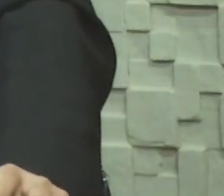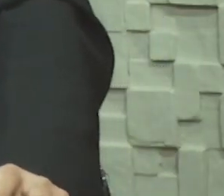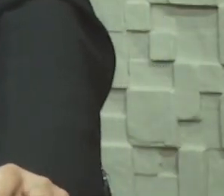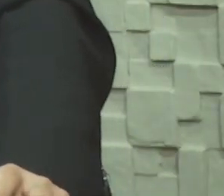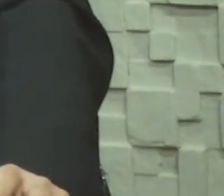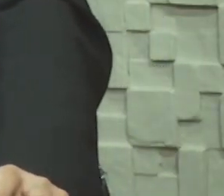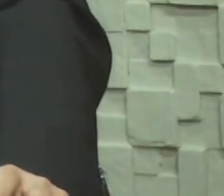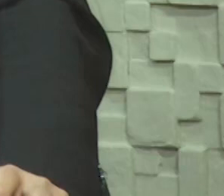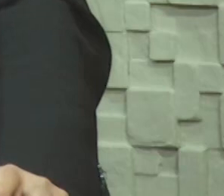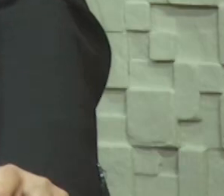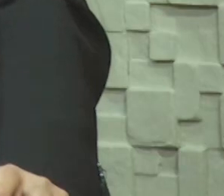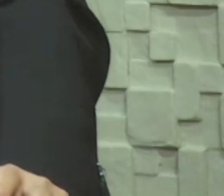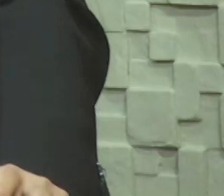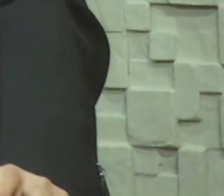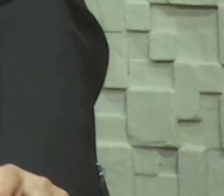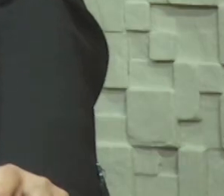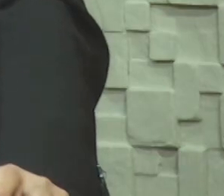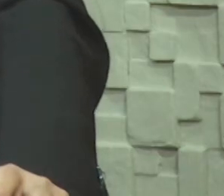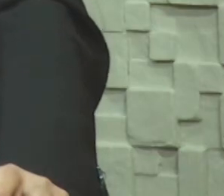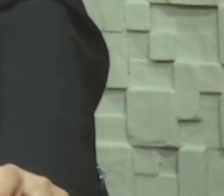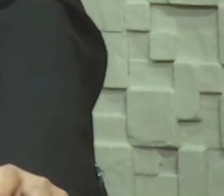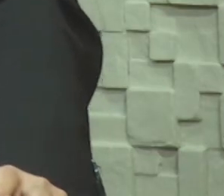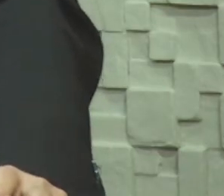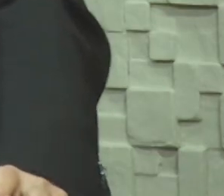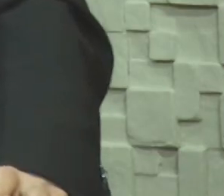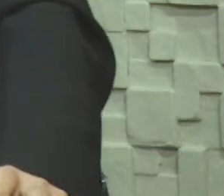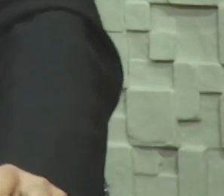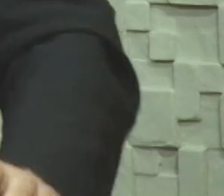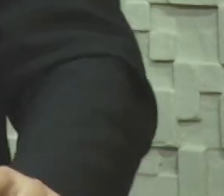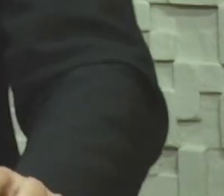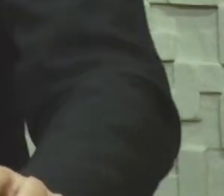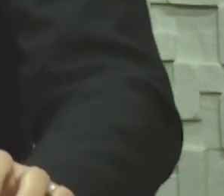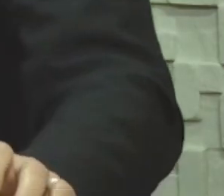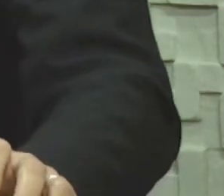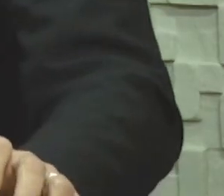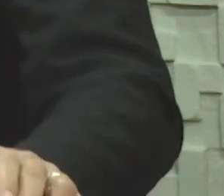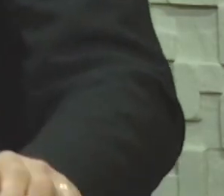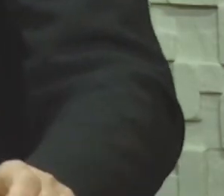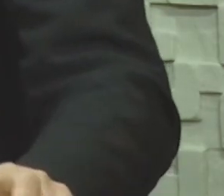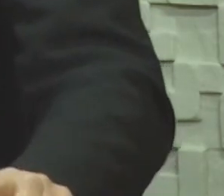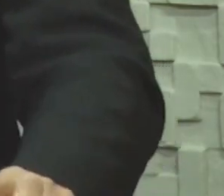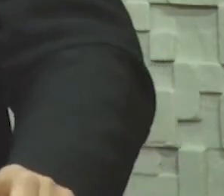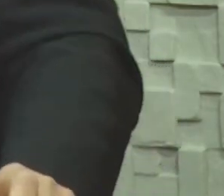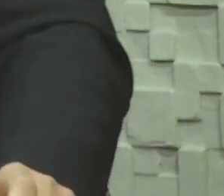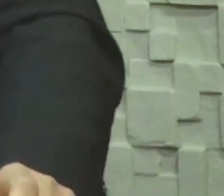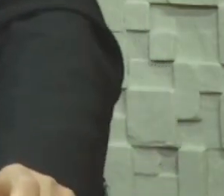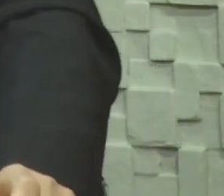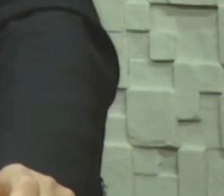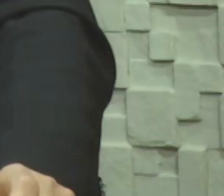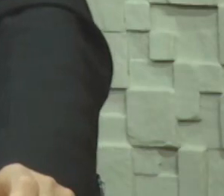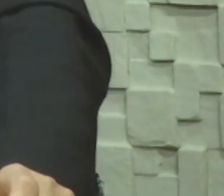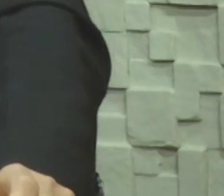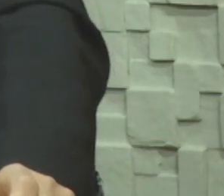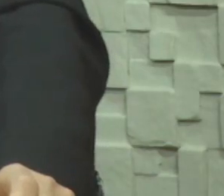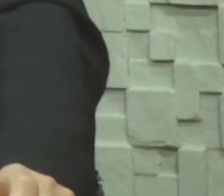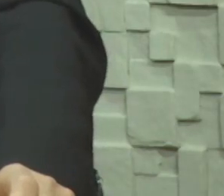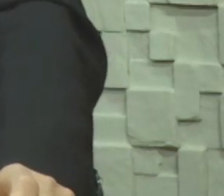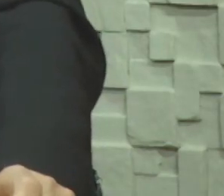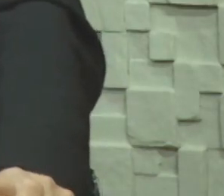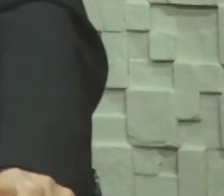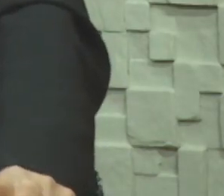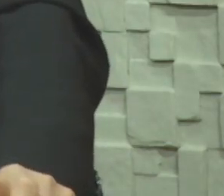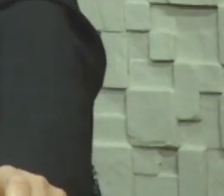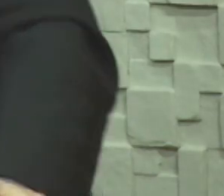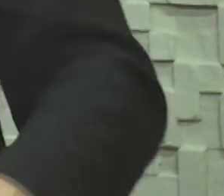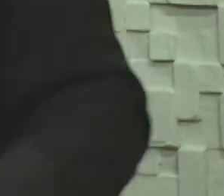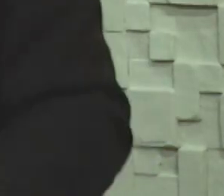vice a Marina Bertual e o professor regente é o nosso amigo Murilo Andriola e o professor